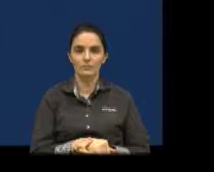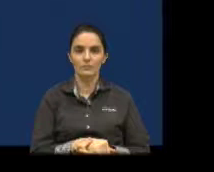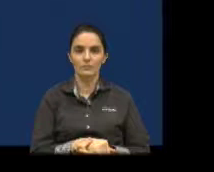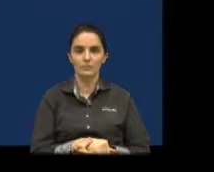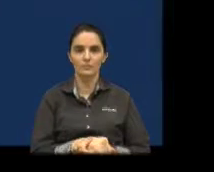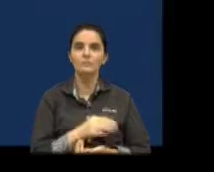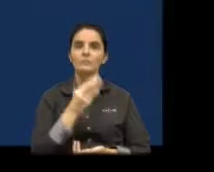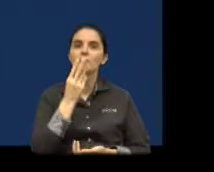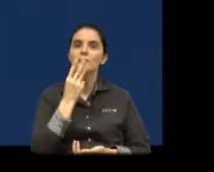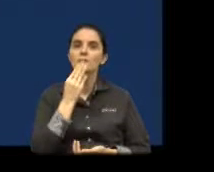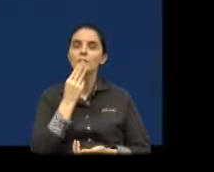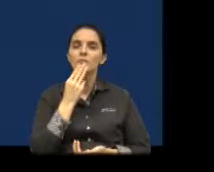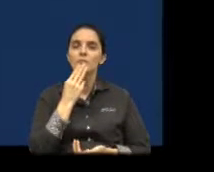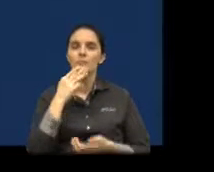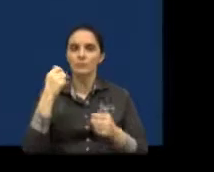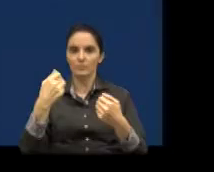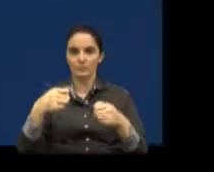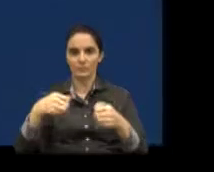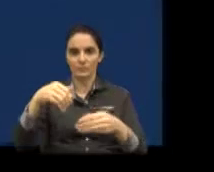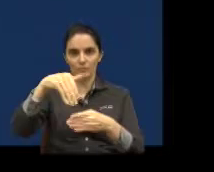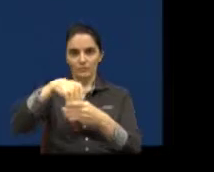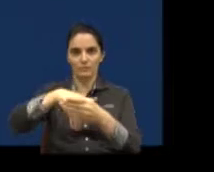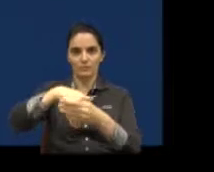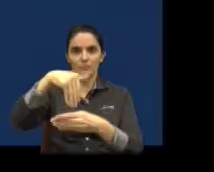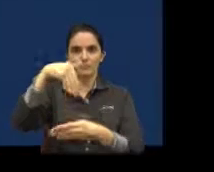Vaguinho Santa Luzia.